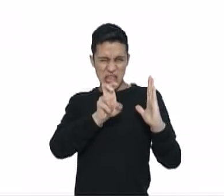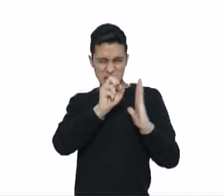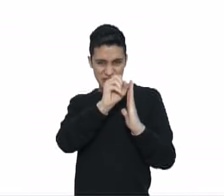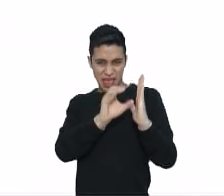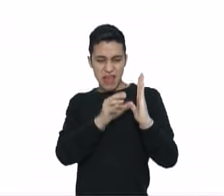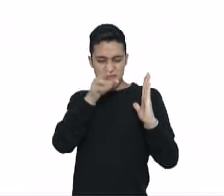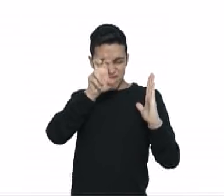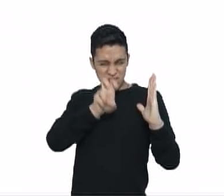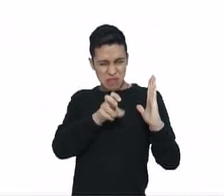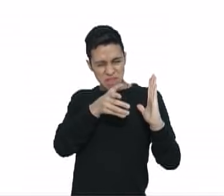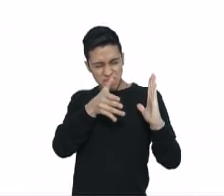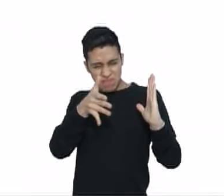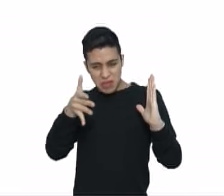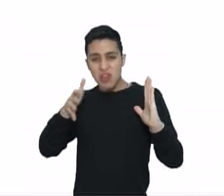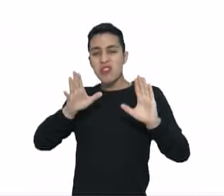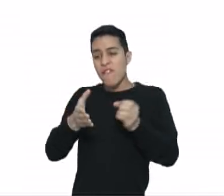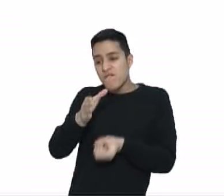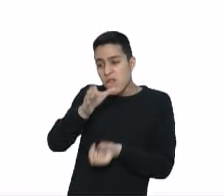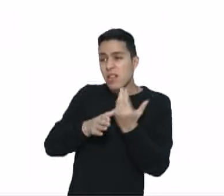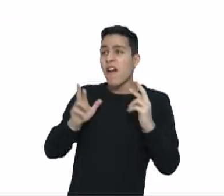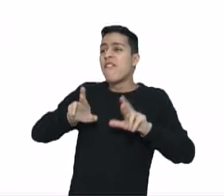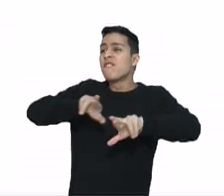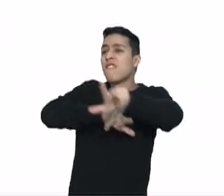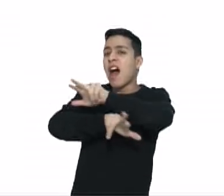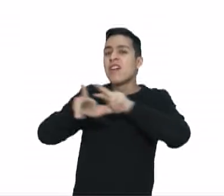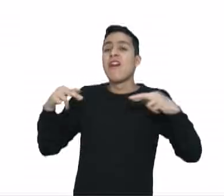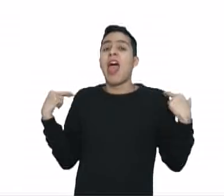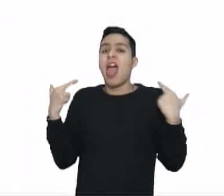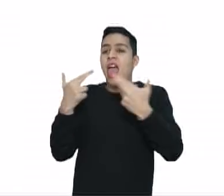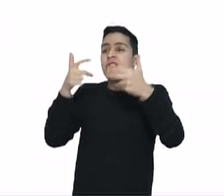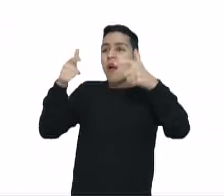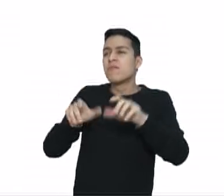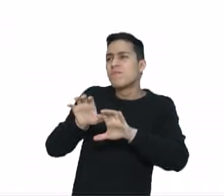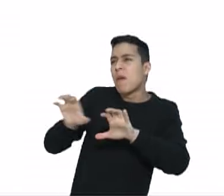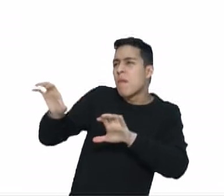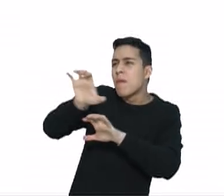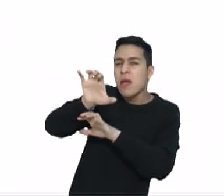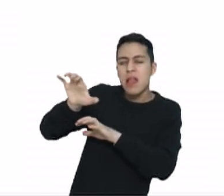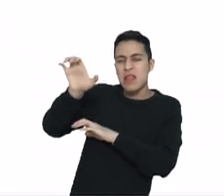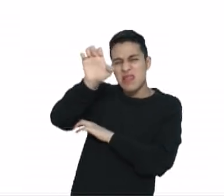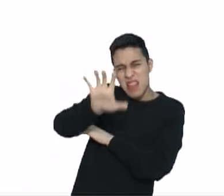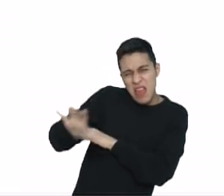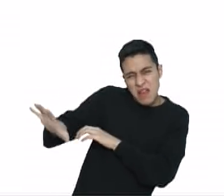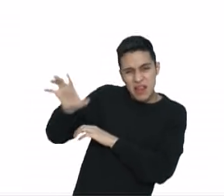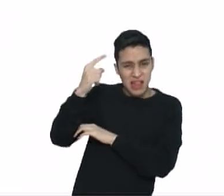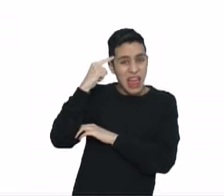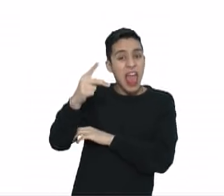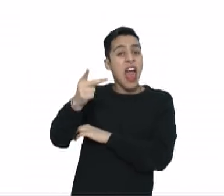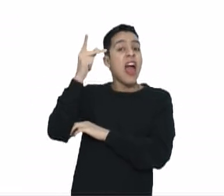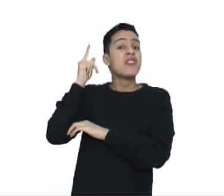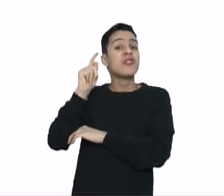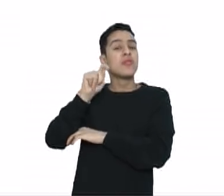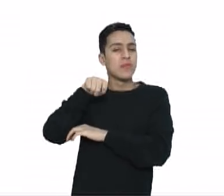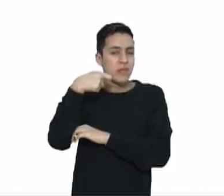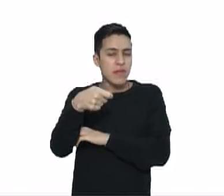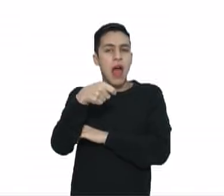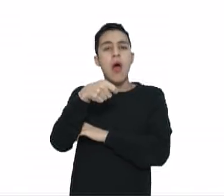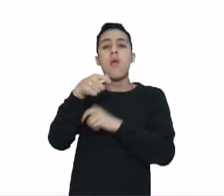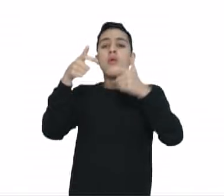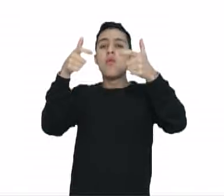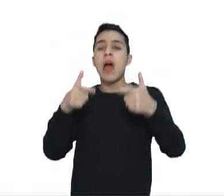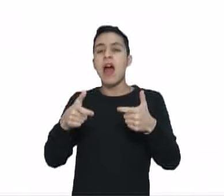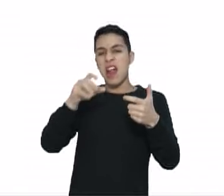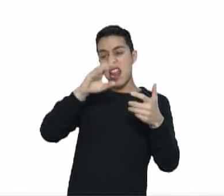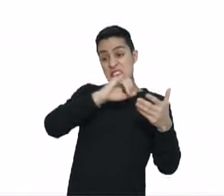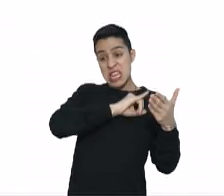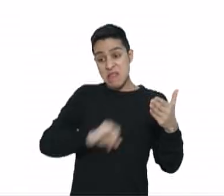temos a formação de vários reinos germânicos que se anexaram, né, nas regiões do antigo Império Romano do Ocidente. A gente